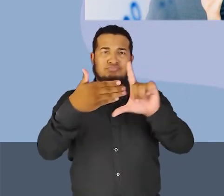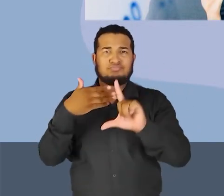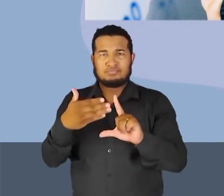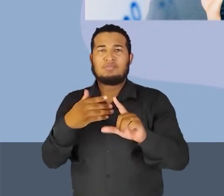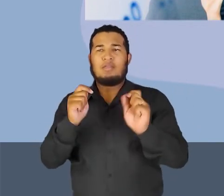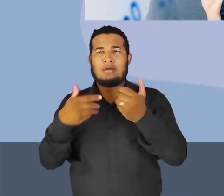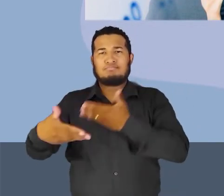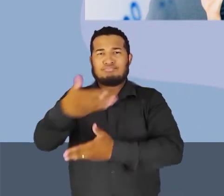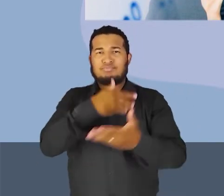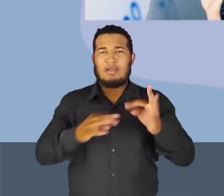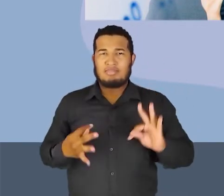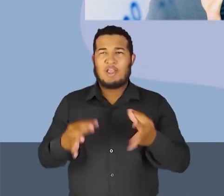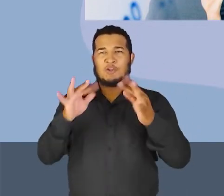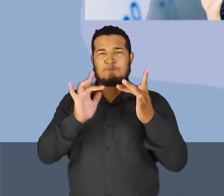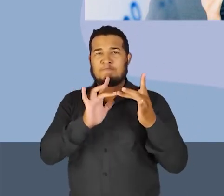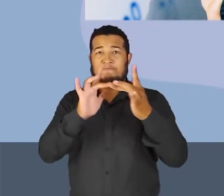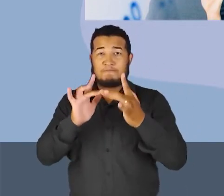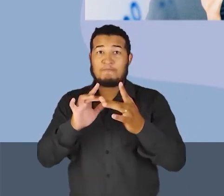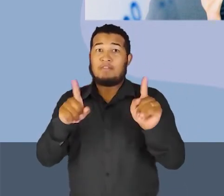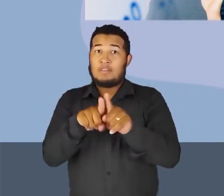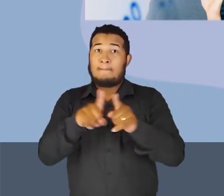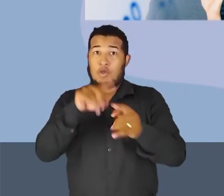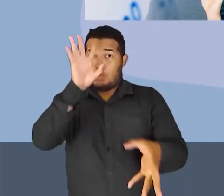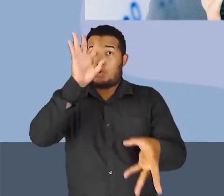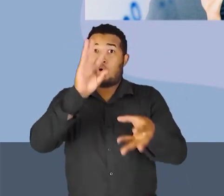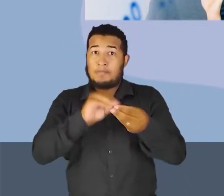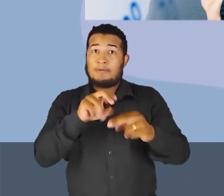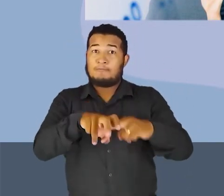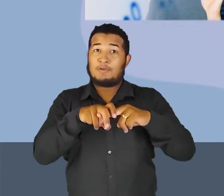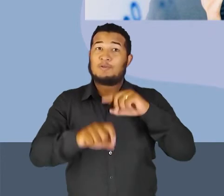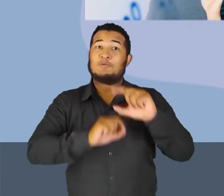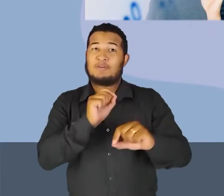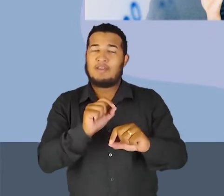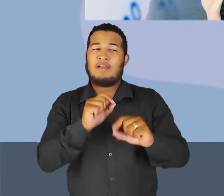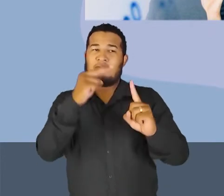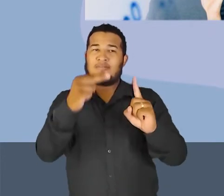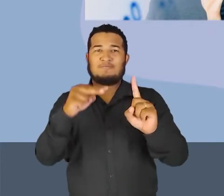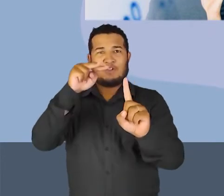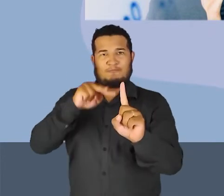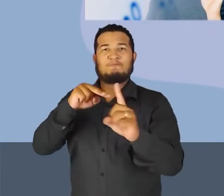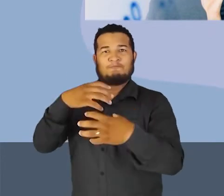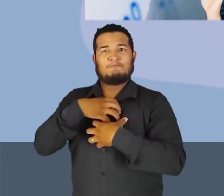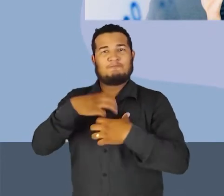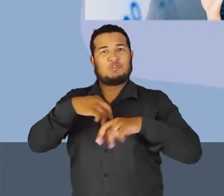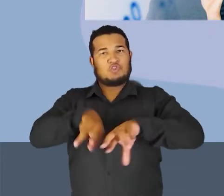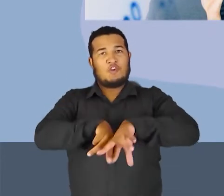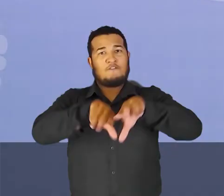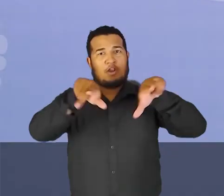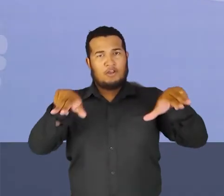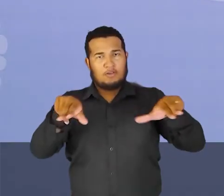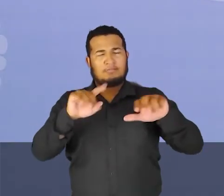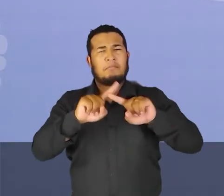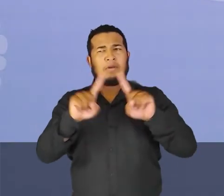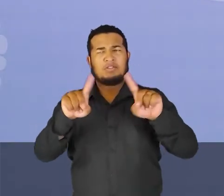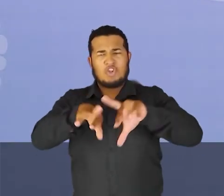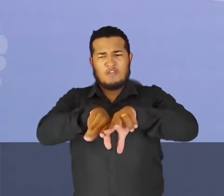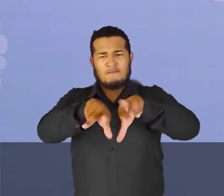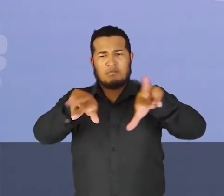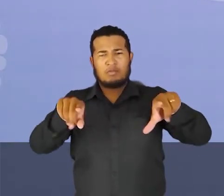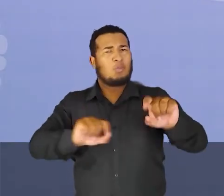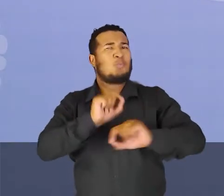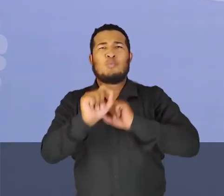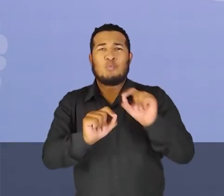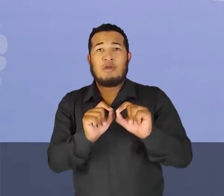com a tecnologia e sendo ali compreendidas a partir dessa perspectiva de diversidade. Professor, o que é